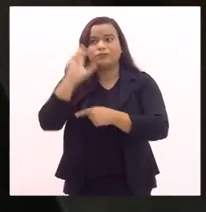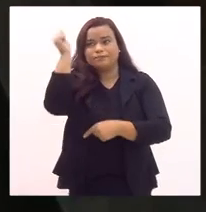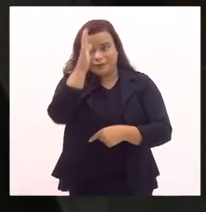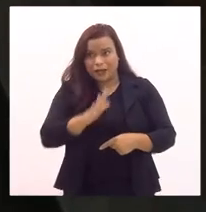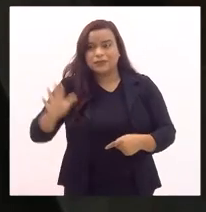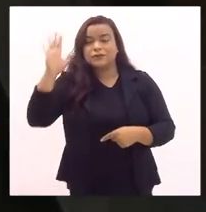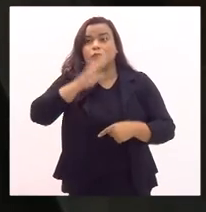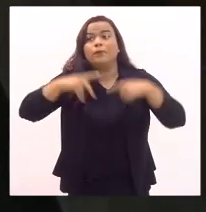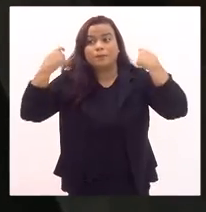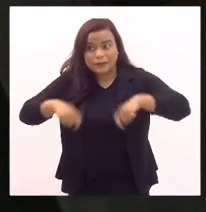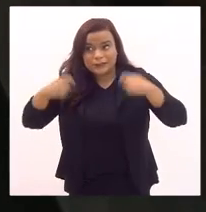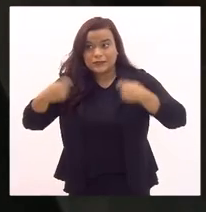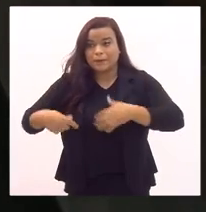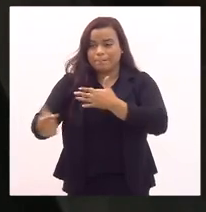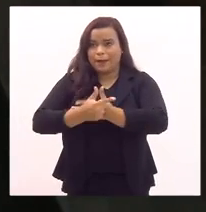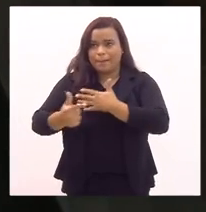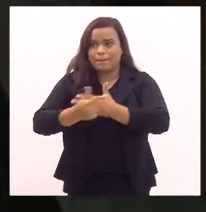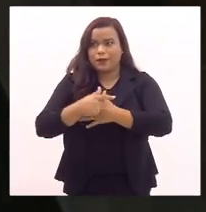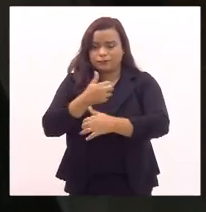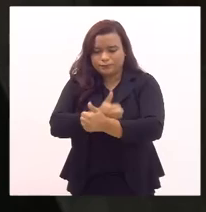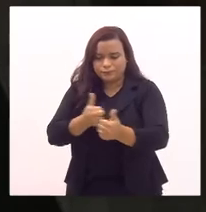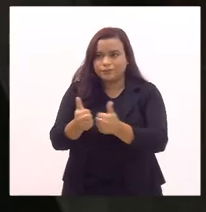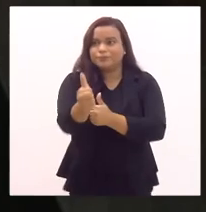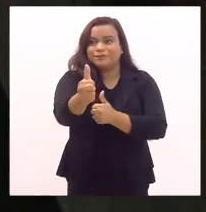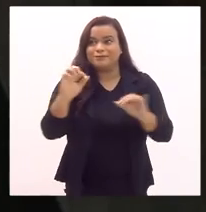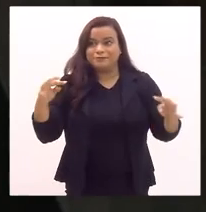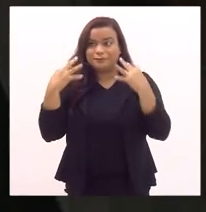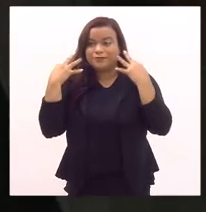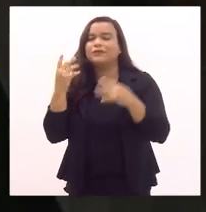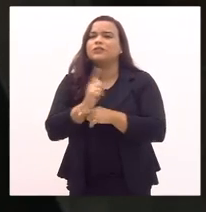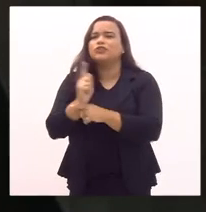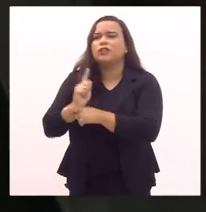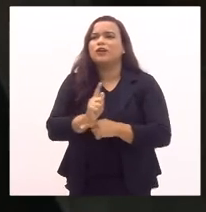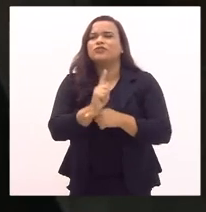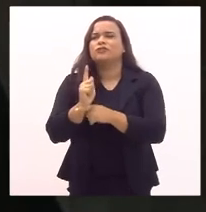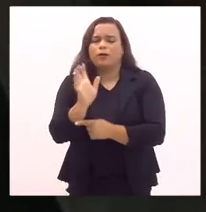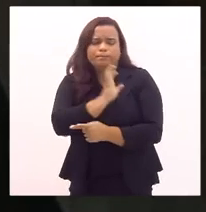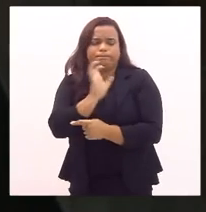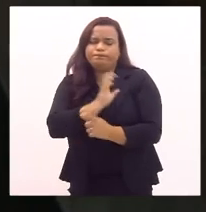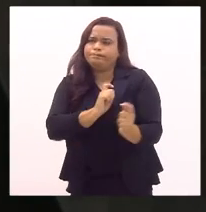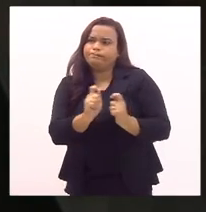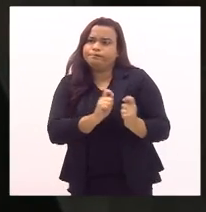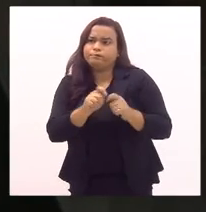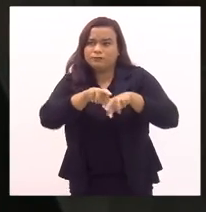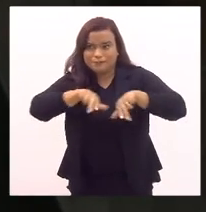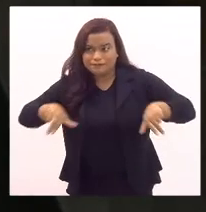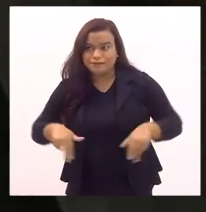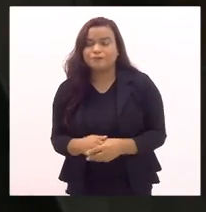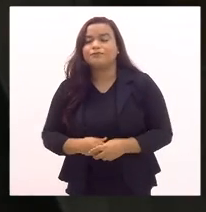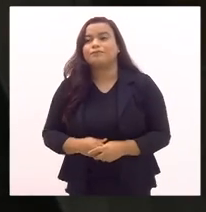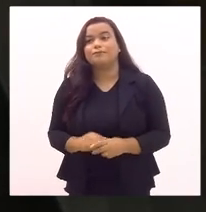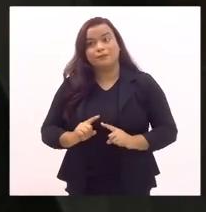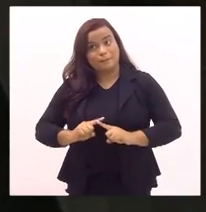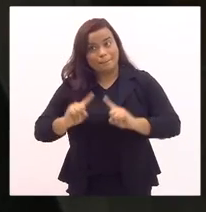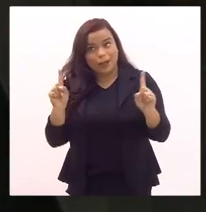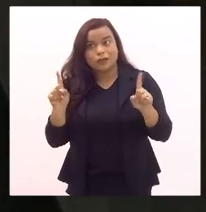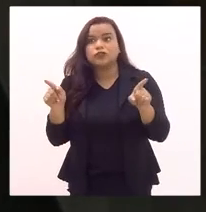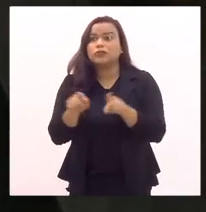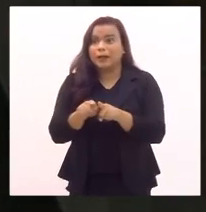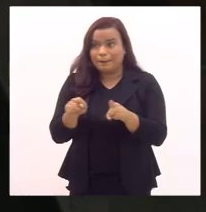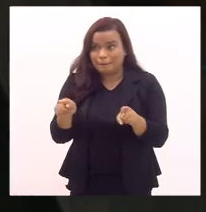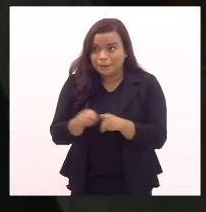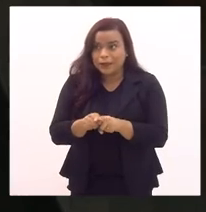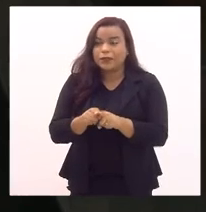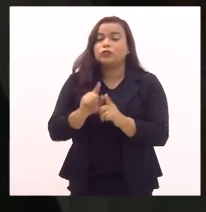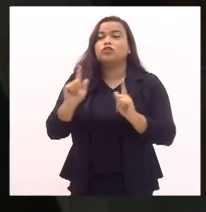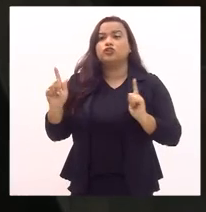tinha que ter um papel protagonista na gestão dessas riquezas pois bem mas além de atuar